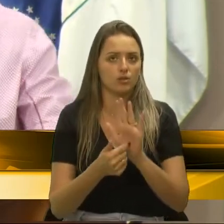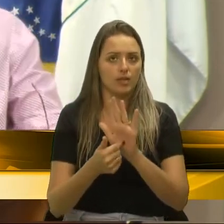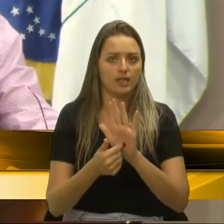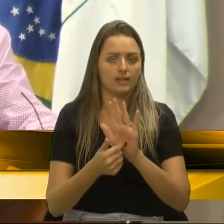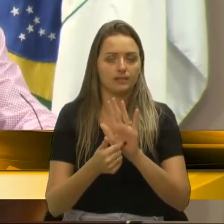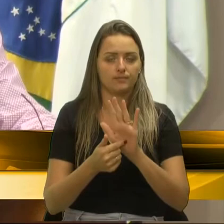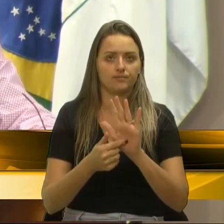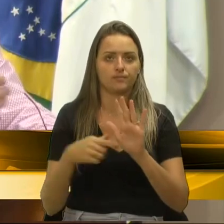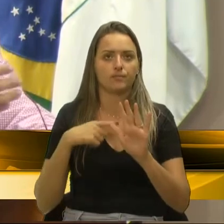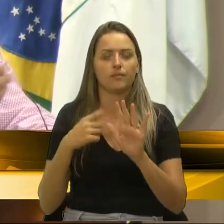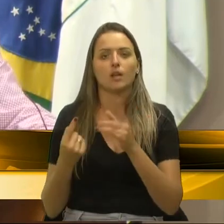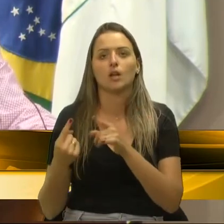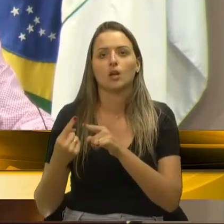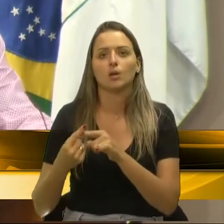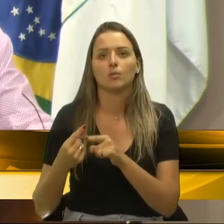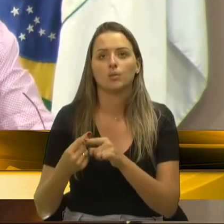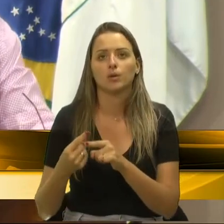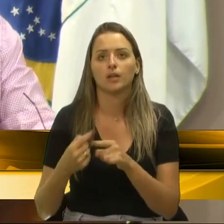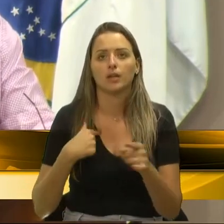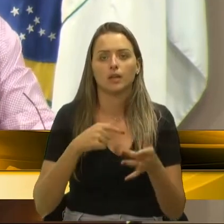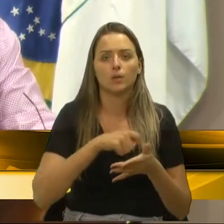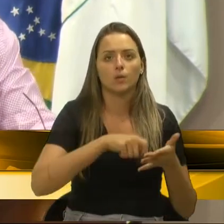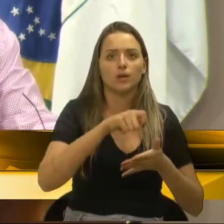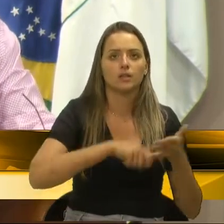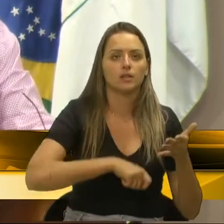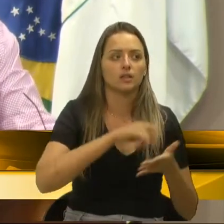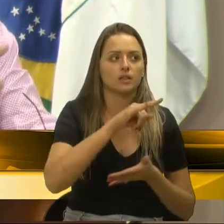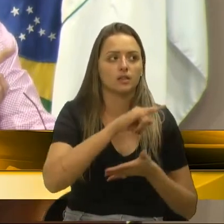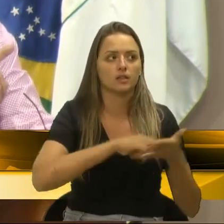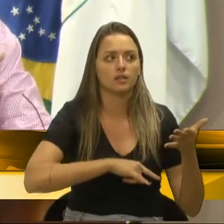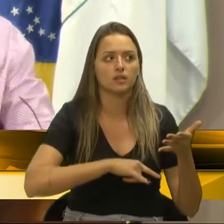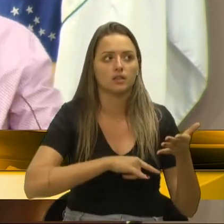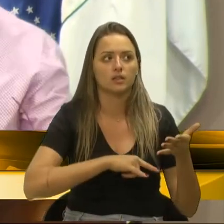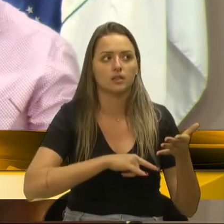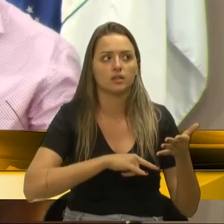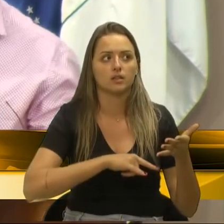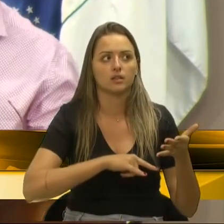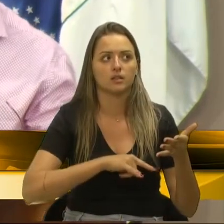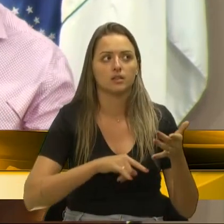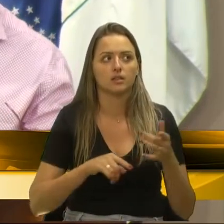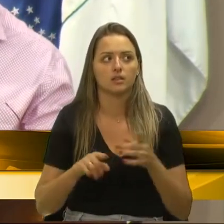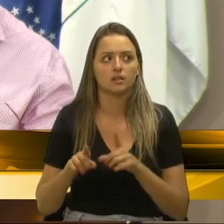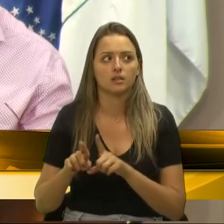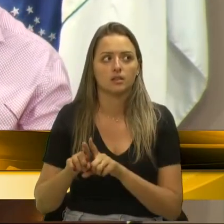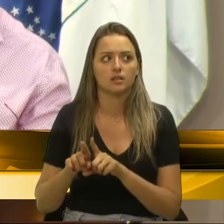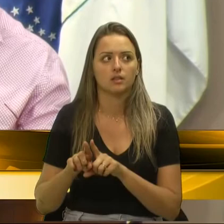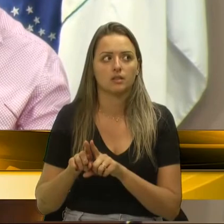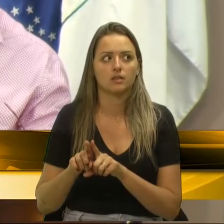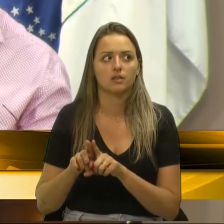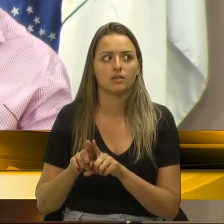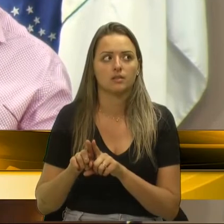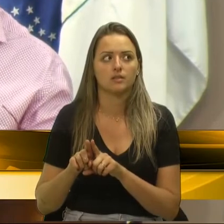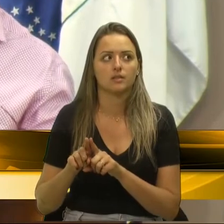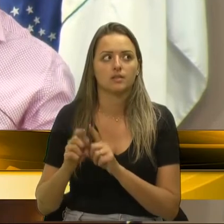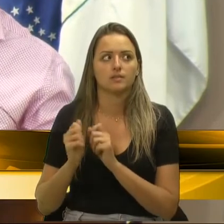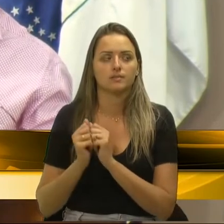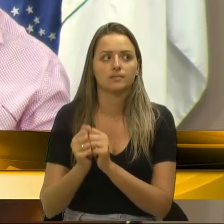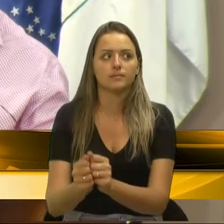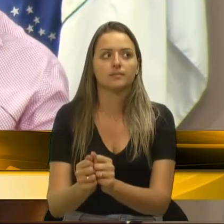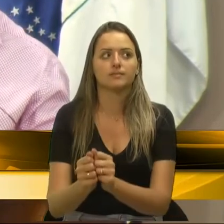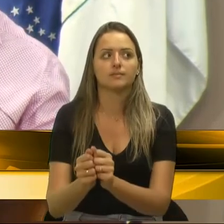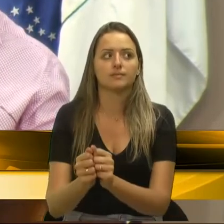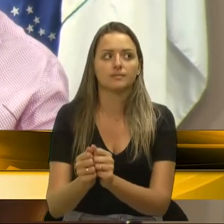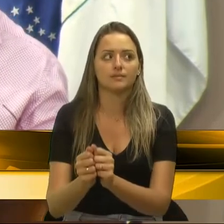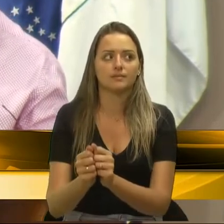dentro, por que protocolei? Eu não sabia desse decreto, vereador. Porque quando a gente visitou, vereador Fius, aquele